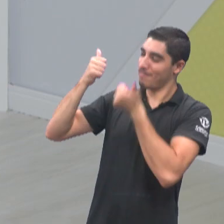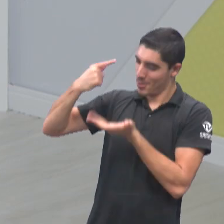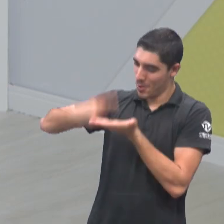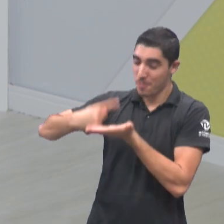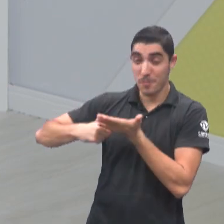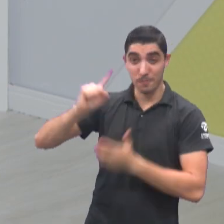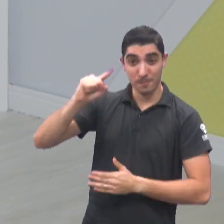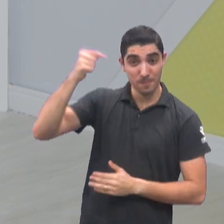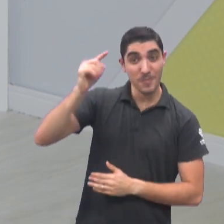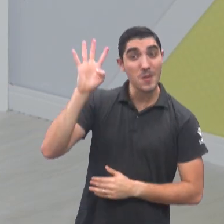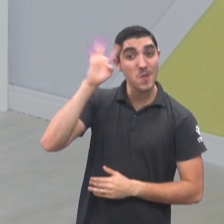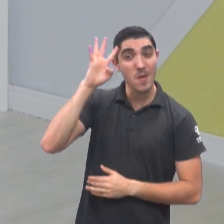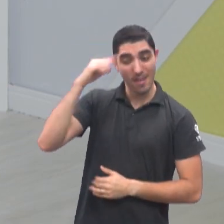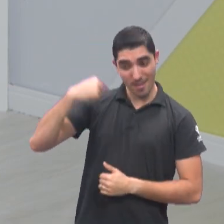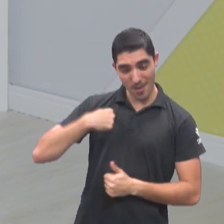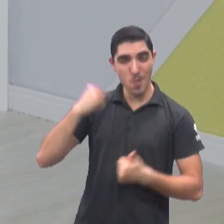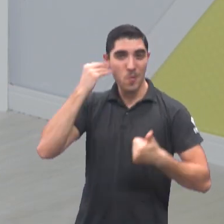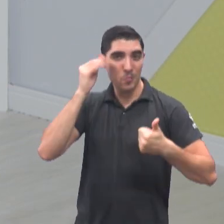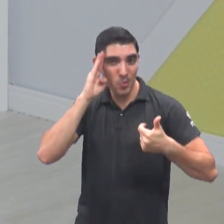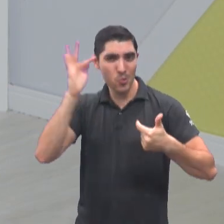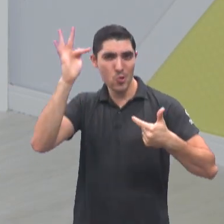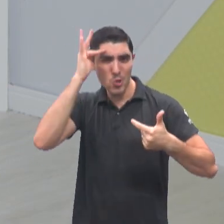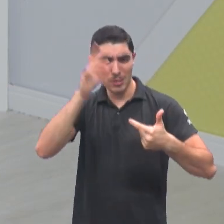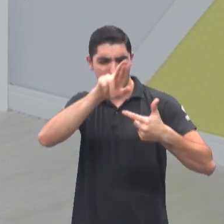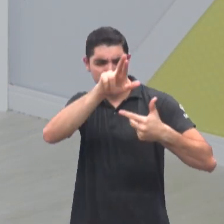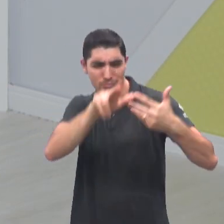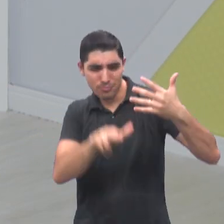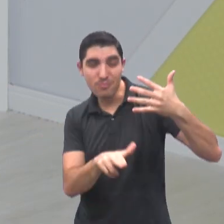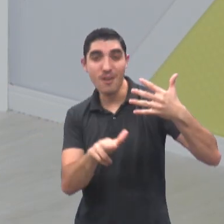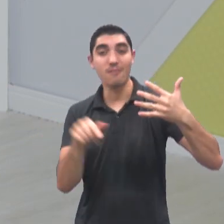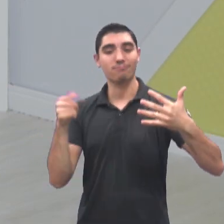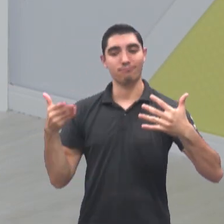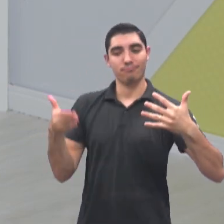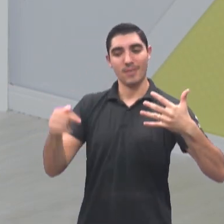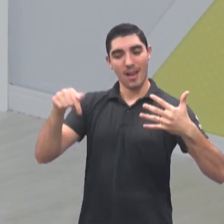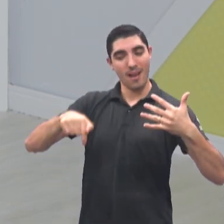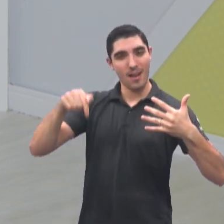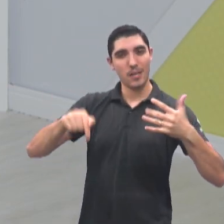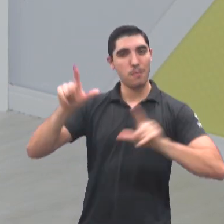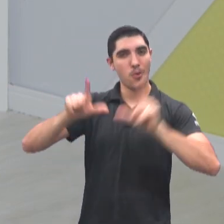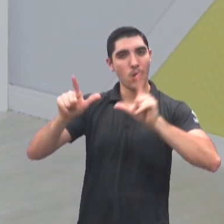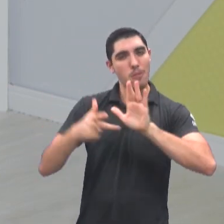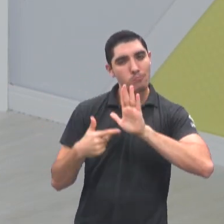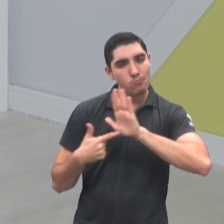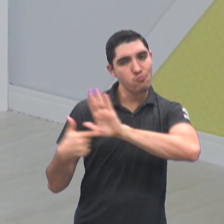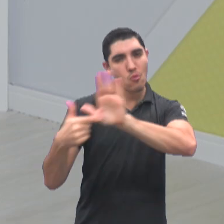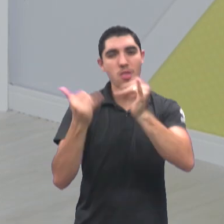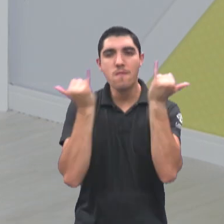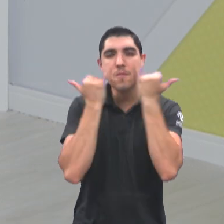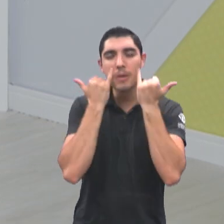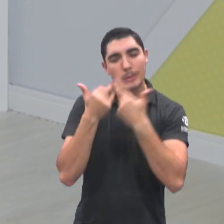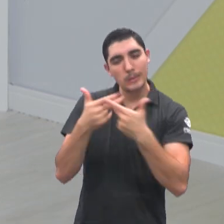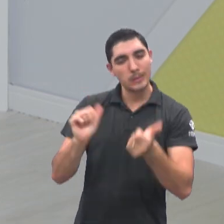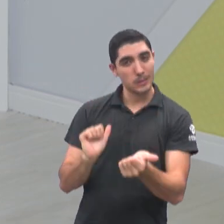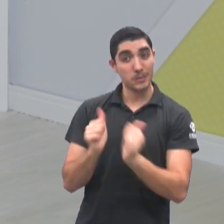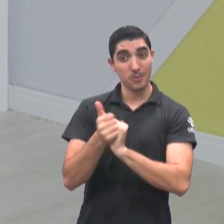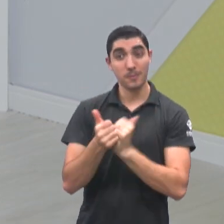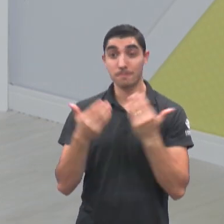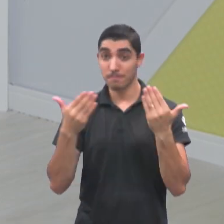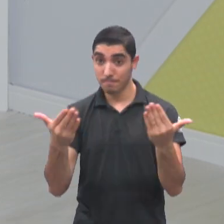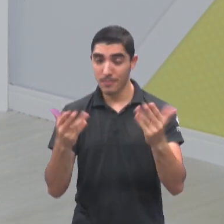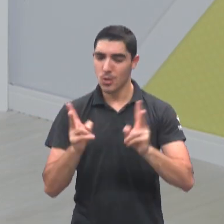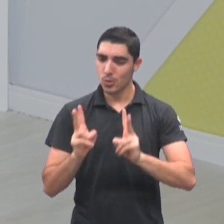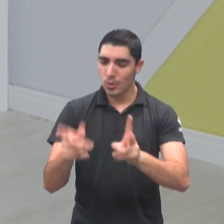próxima quarta-feira eu, Brunão, Luizão e grande equipe estaremos aqui para te deixar sempre muito bem informado dos esportes da nossa cidade. Você fica agora